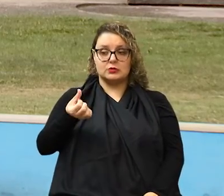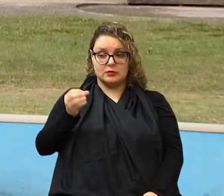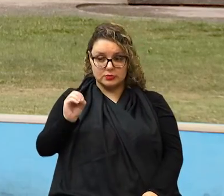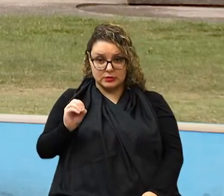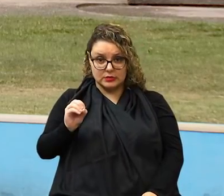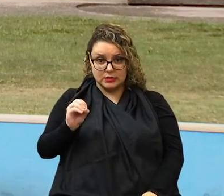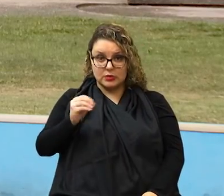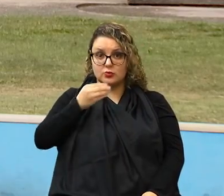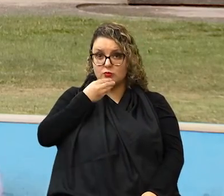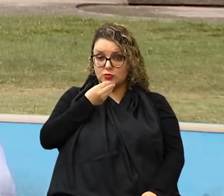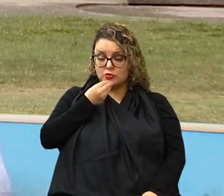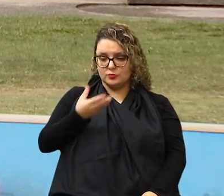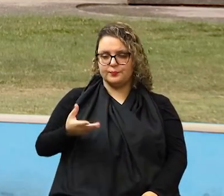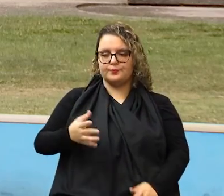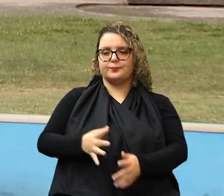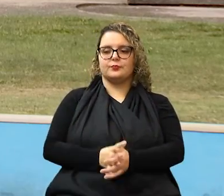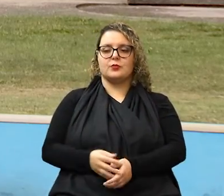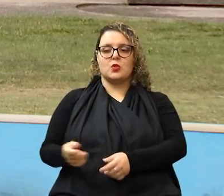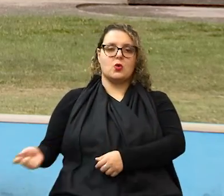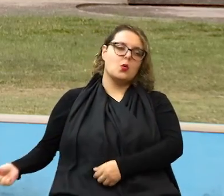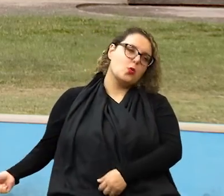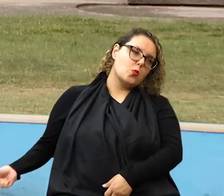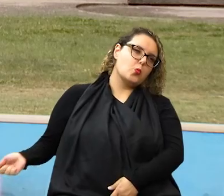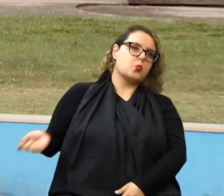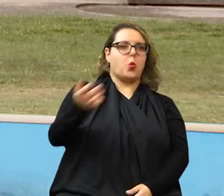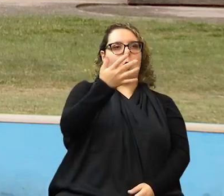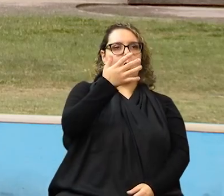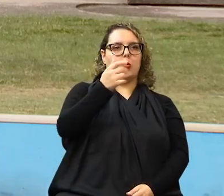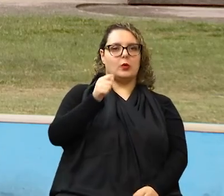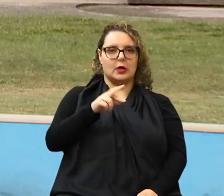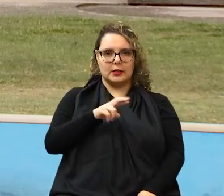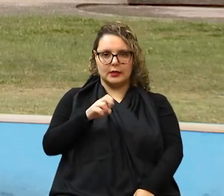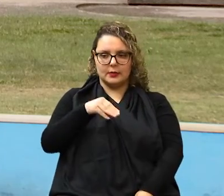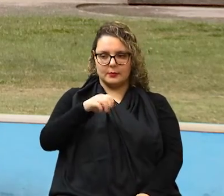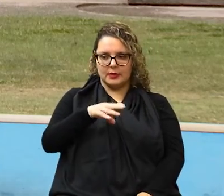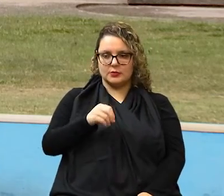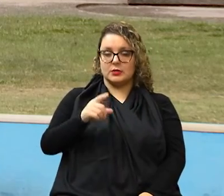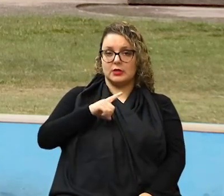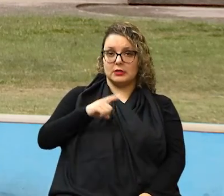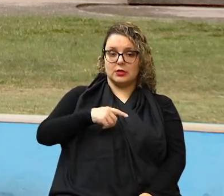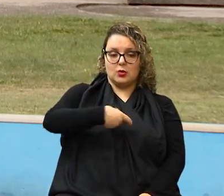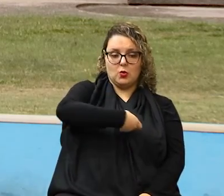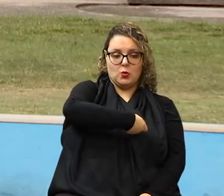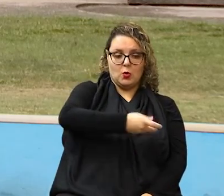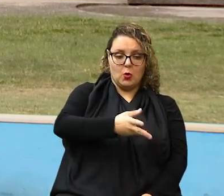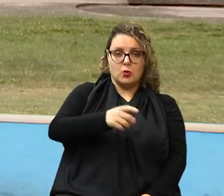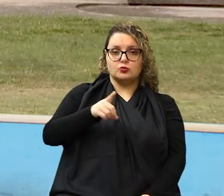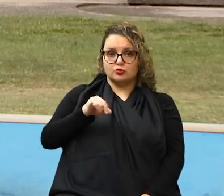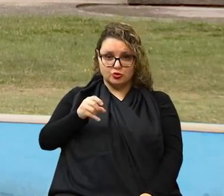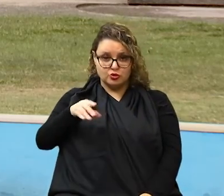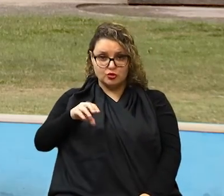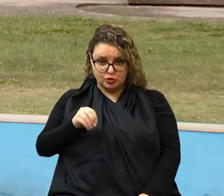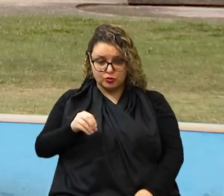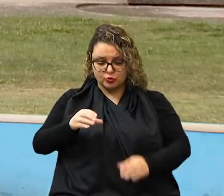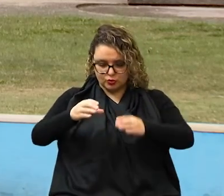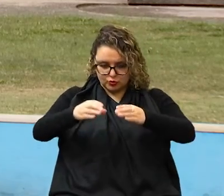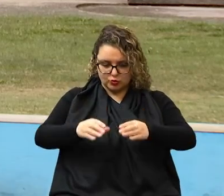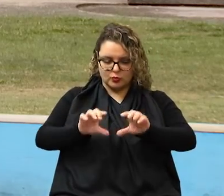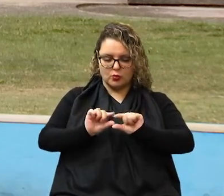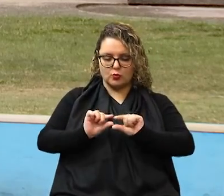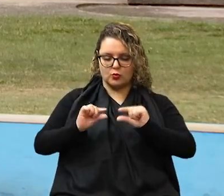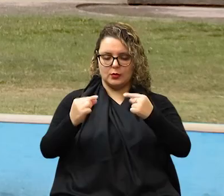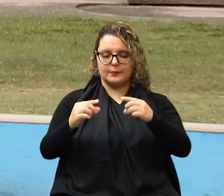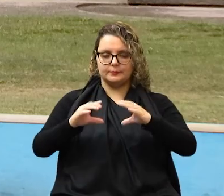7,260 e é a prova de arremesso. Aí nós temos ainda o lançamento do disco, que é como se fosse um